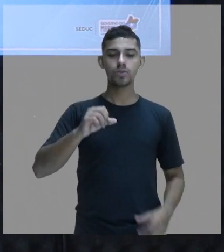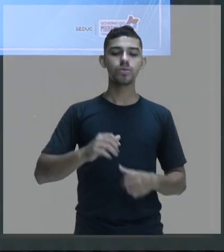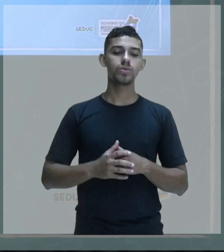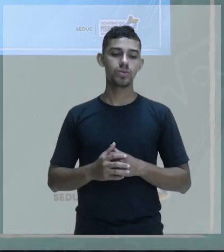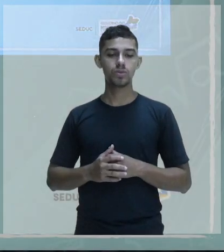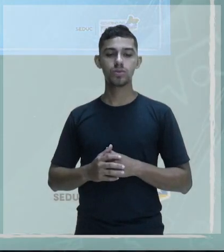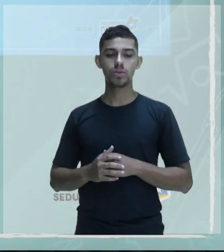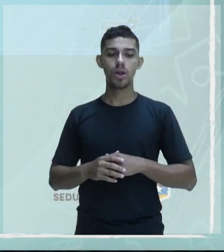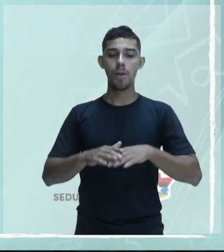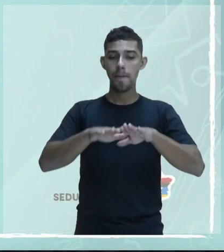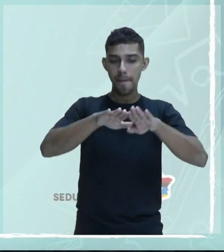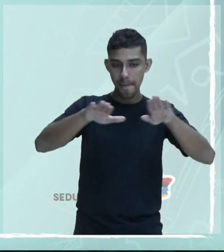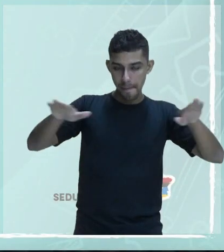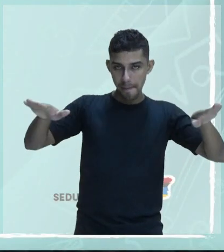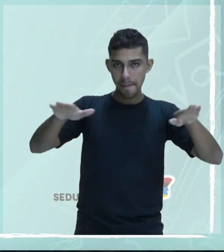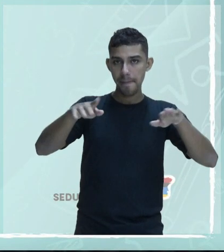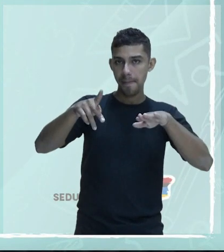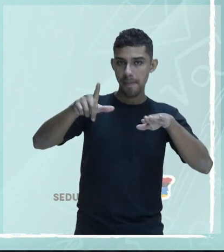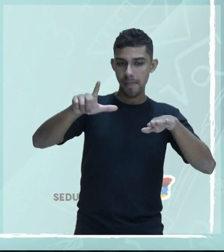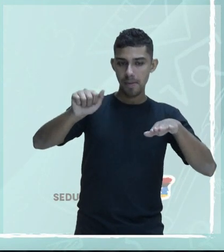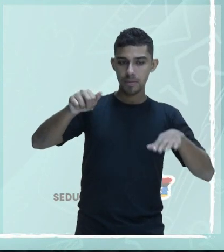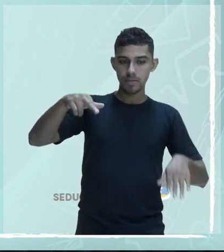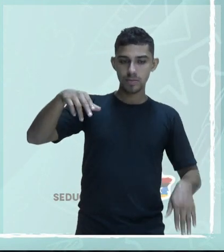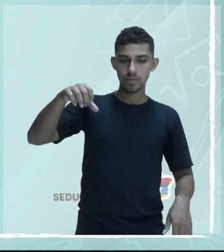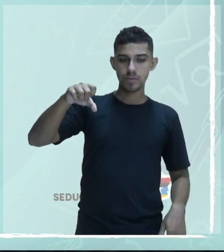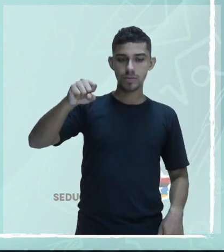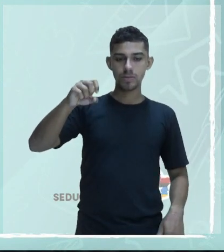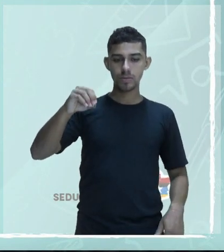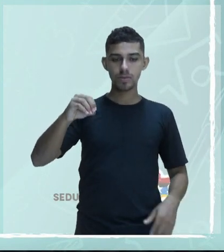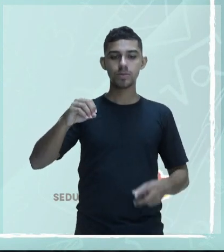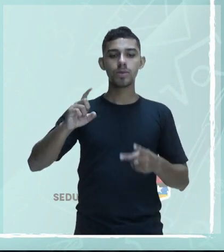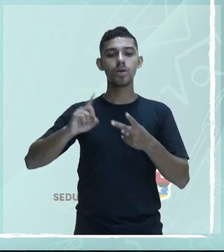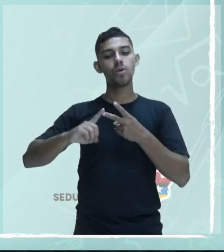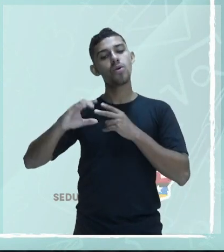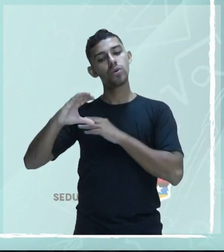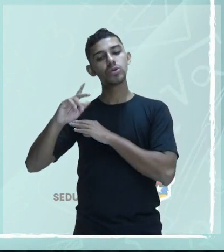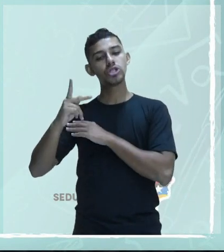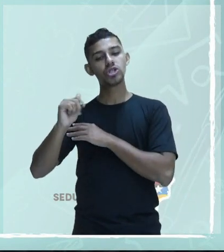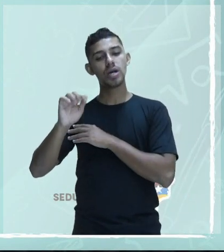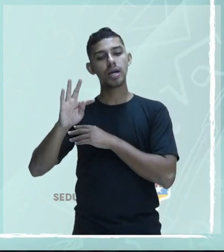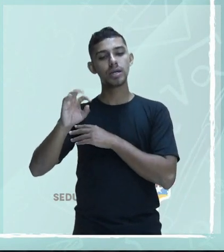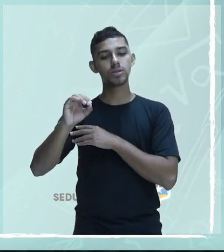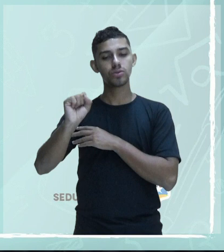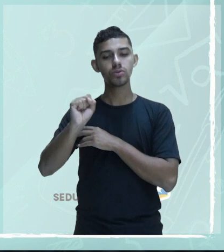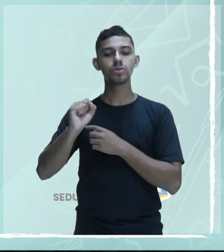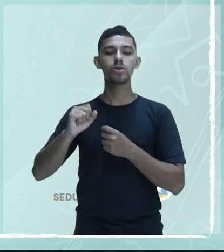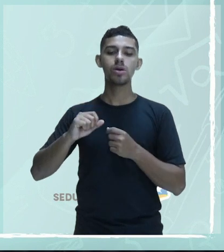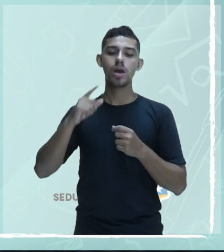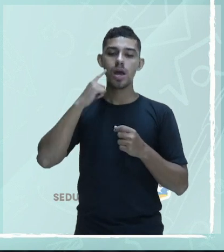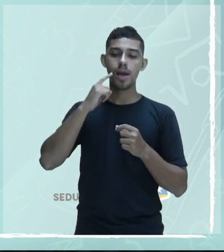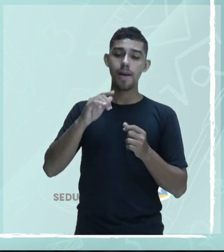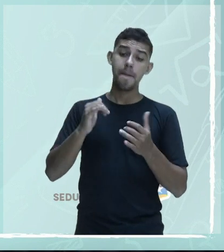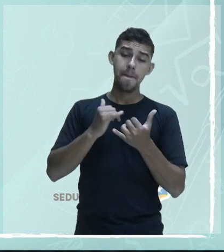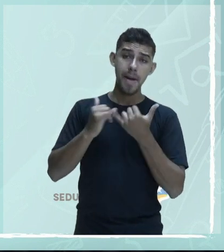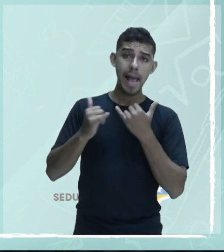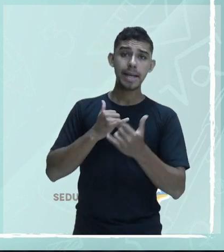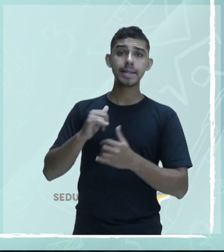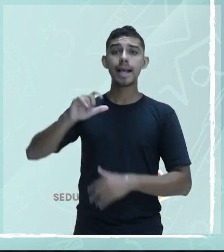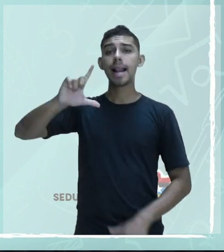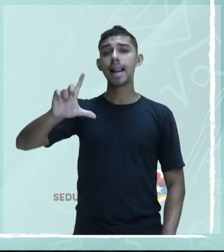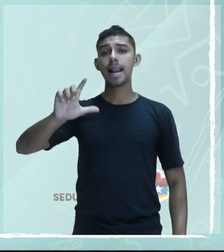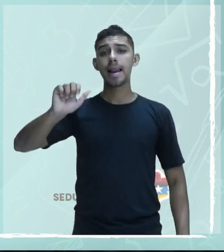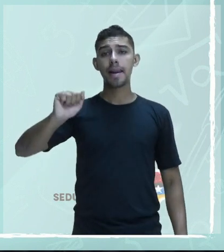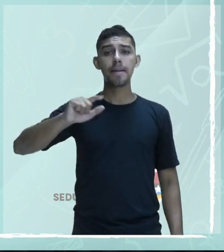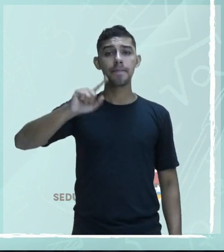Os ossos planos ou chatos são os ossos em formatos de lâminas. São ossos que eles, às vezes a